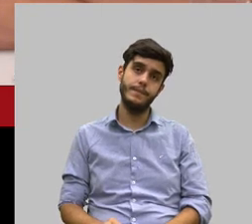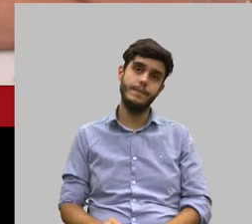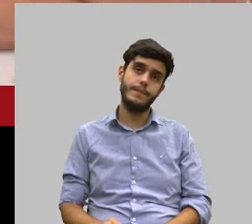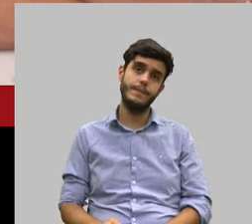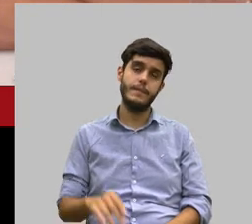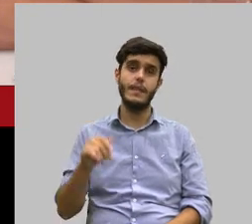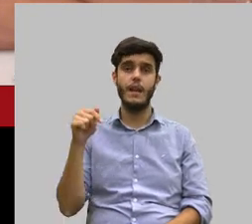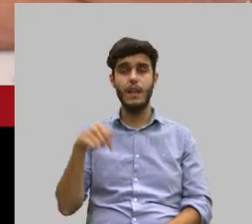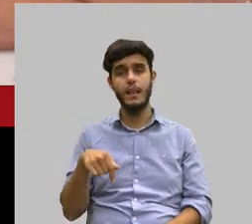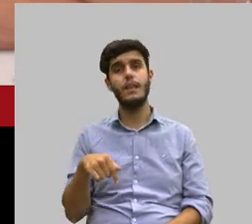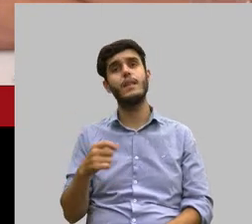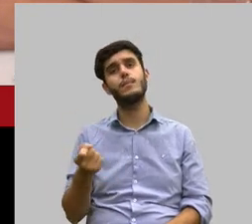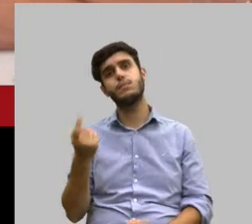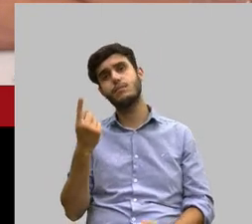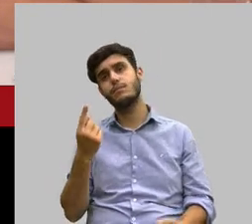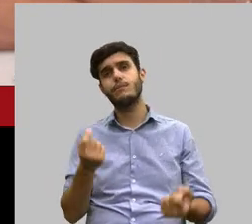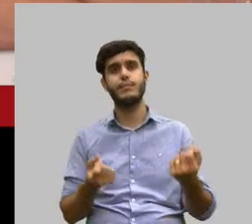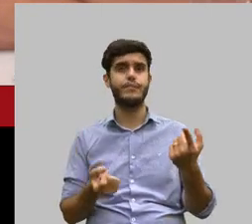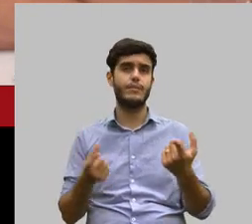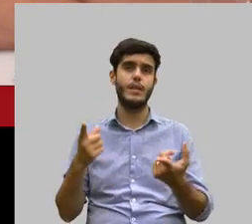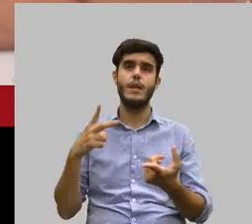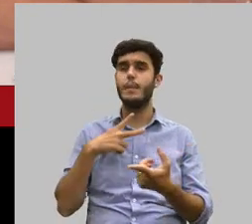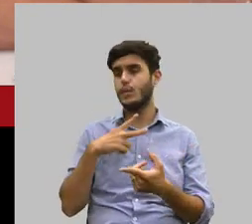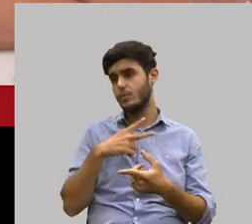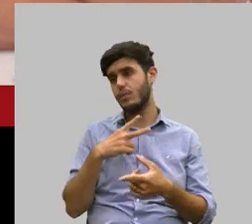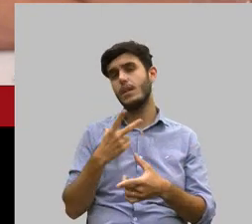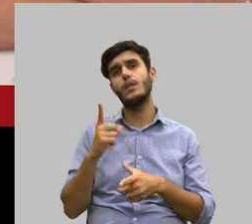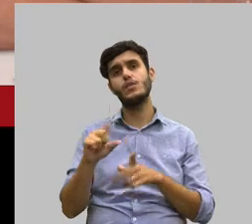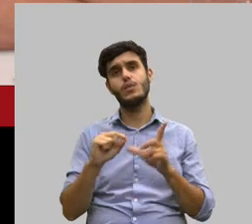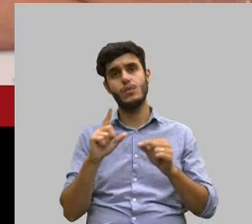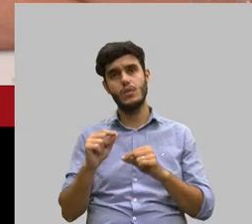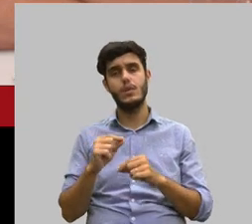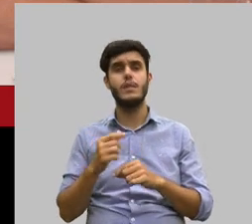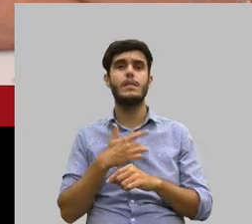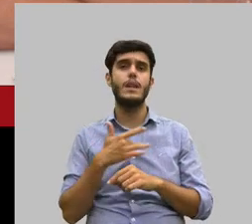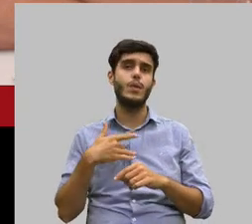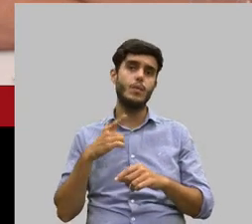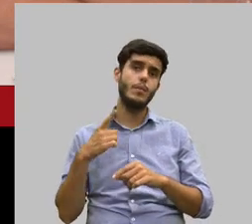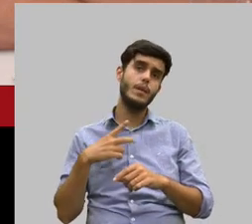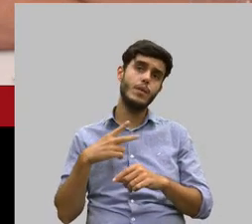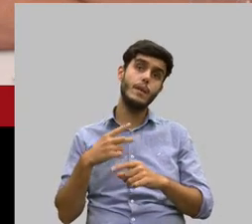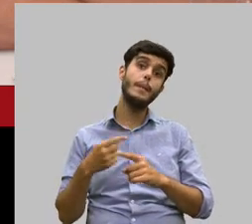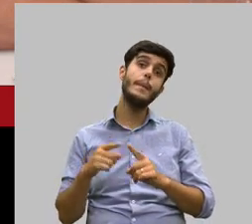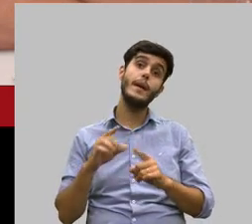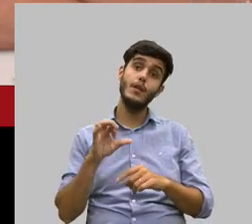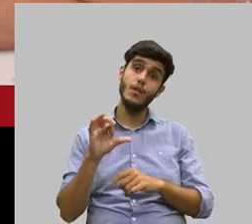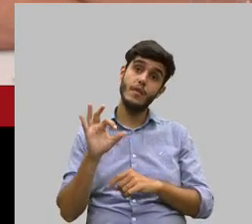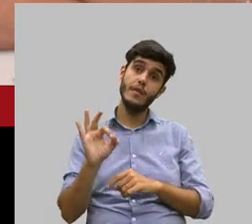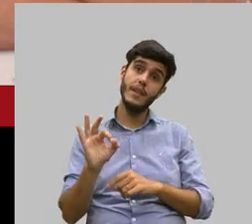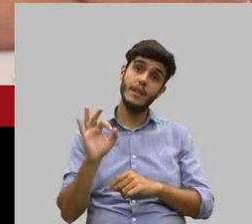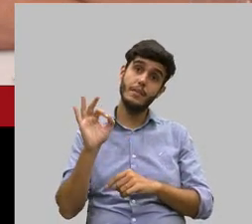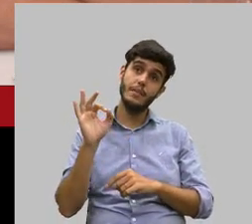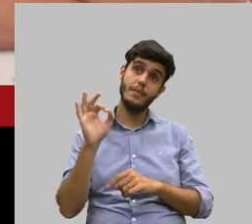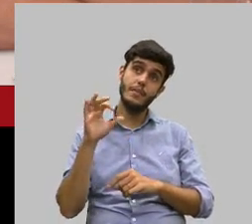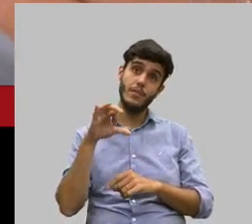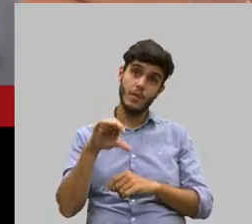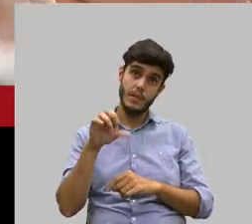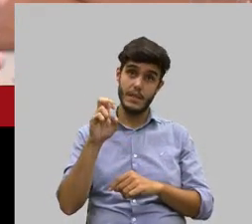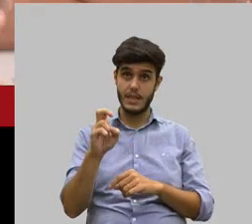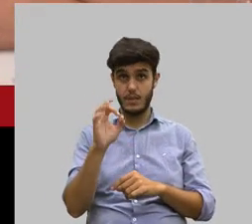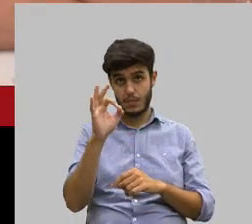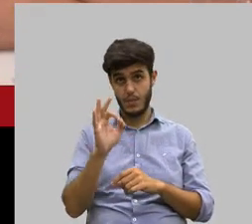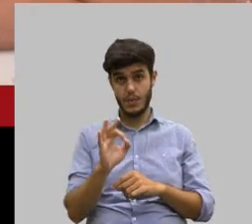pode ter optado pel uma previdência ou pelo um plano de saúde particular mas 95